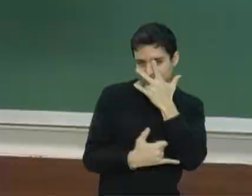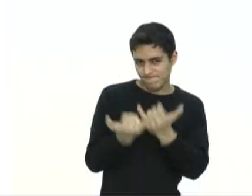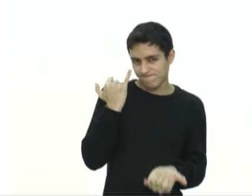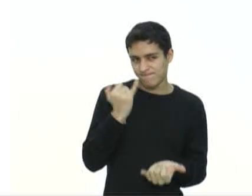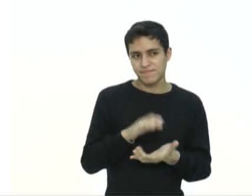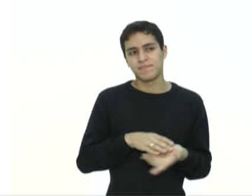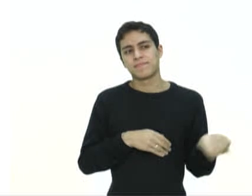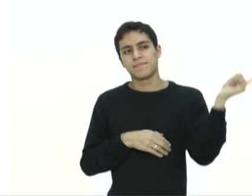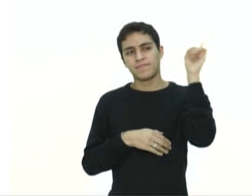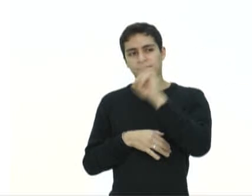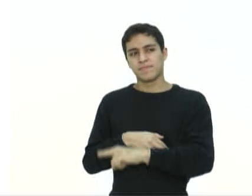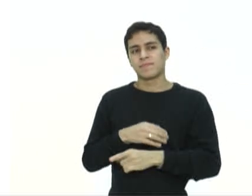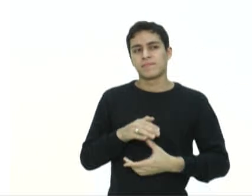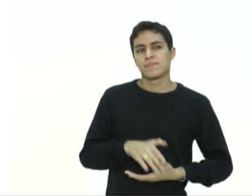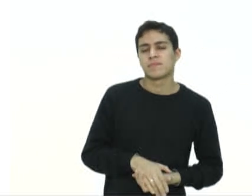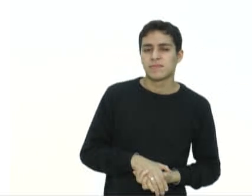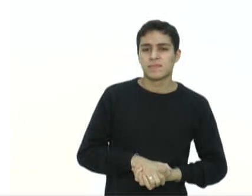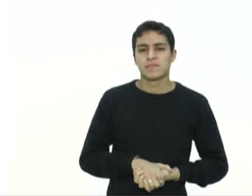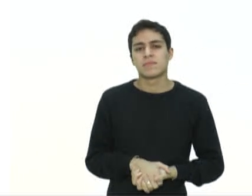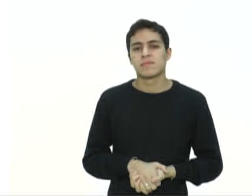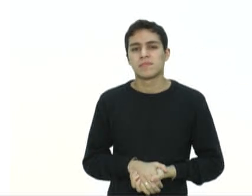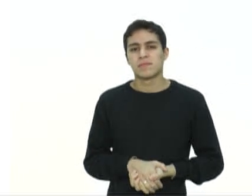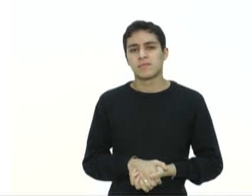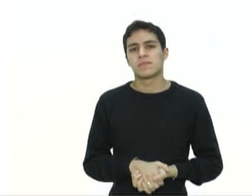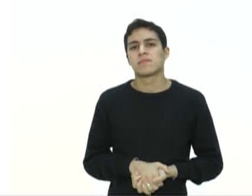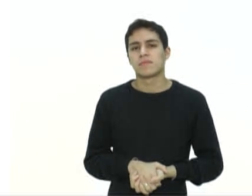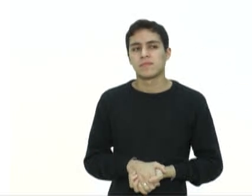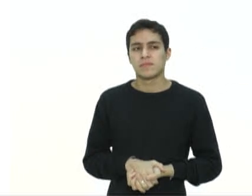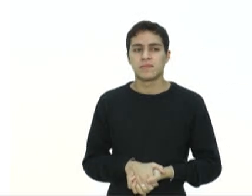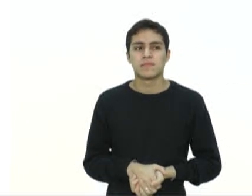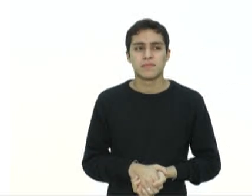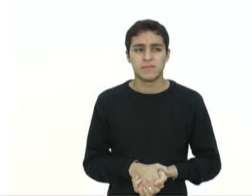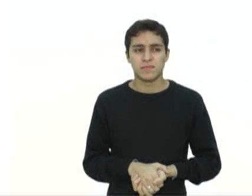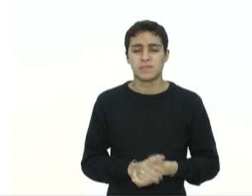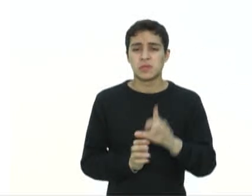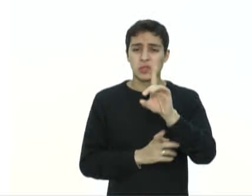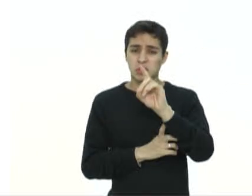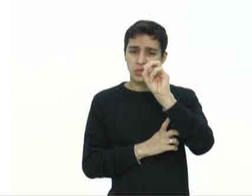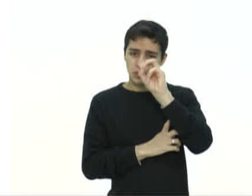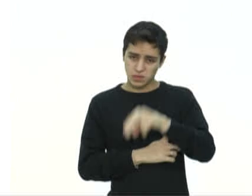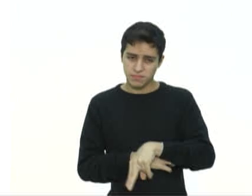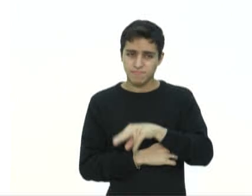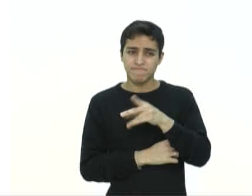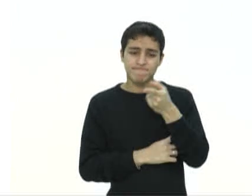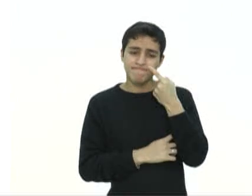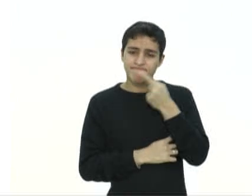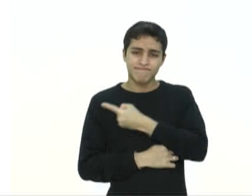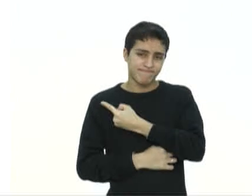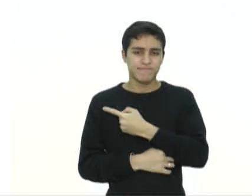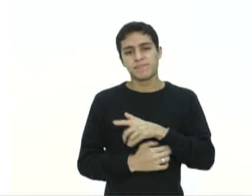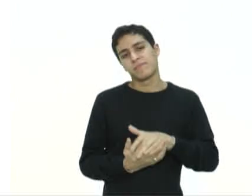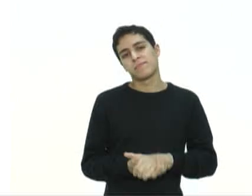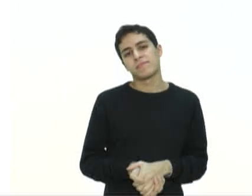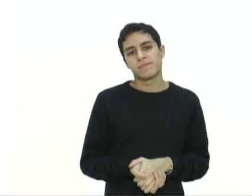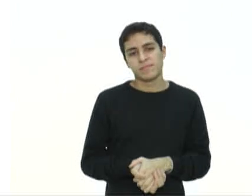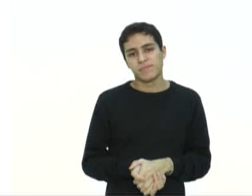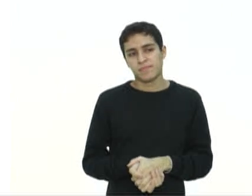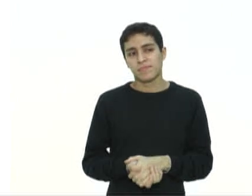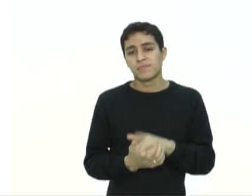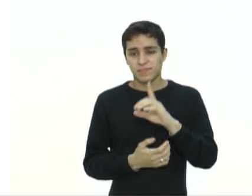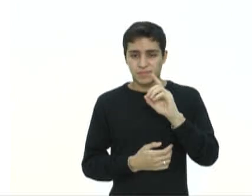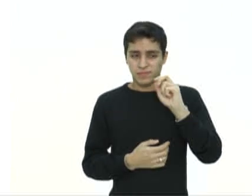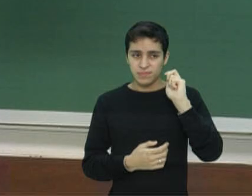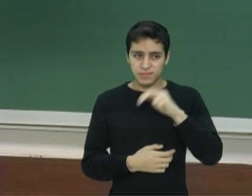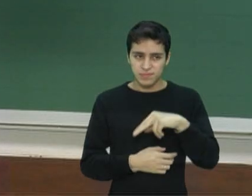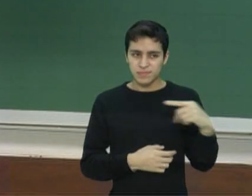E muito entusiasmado le perguntaram acerca del dom que tinha para encantar a los perros.